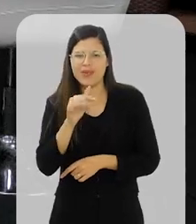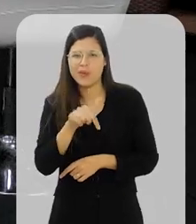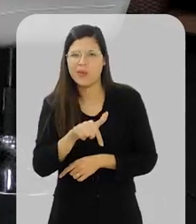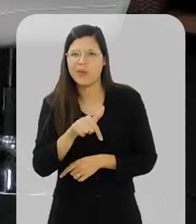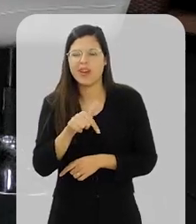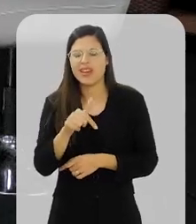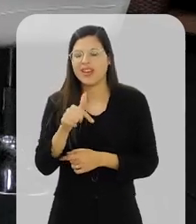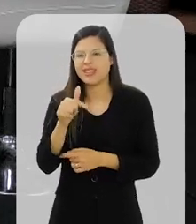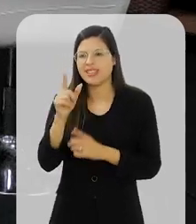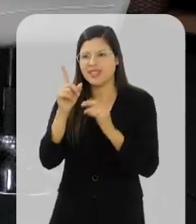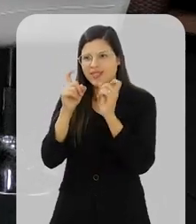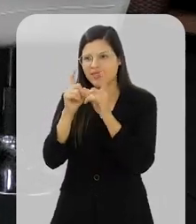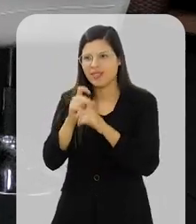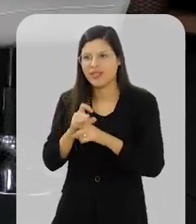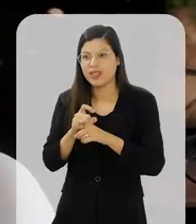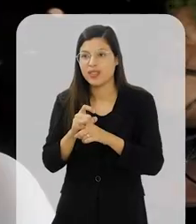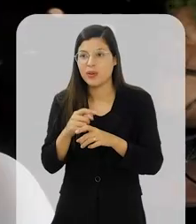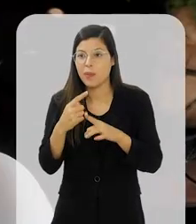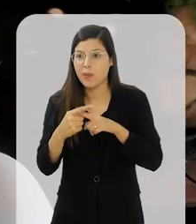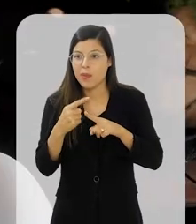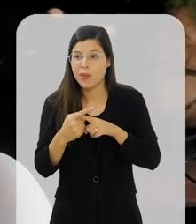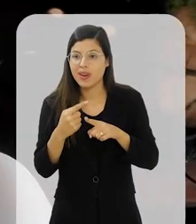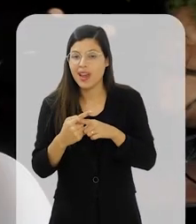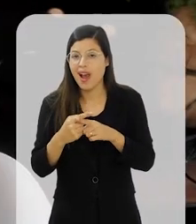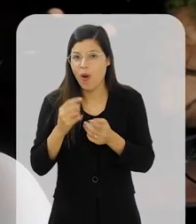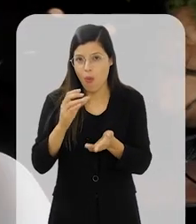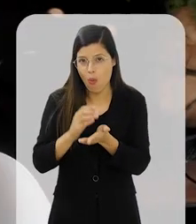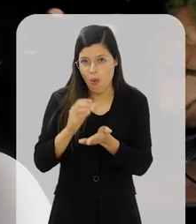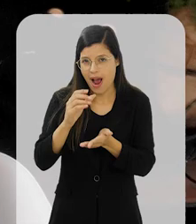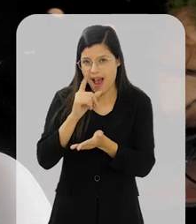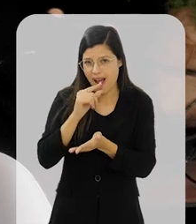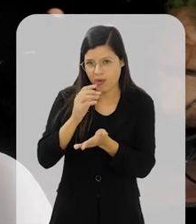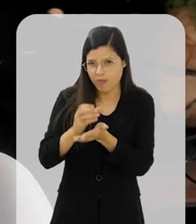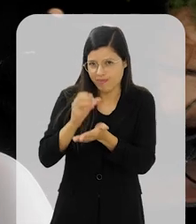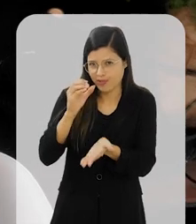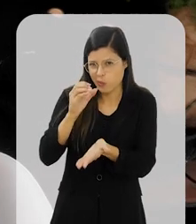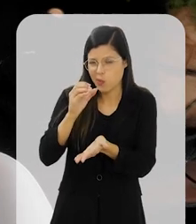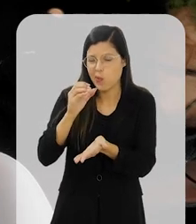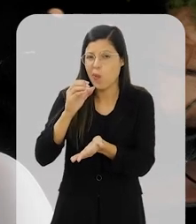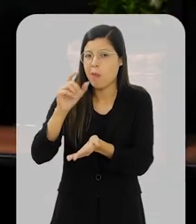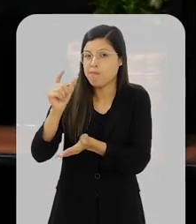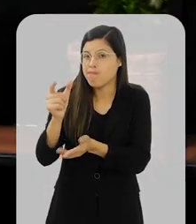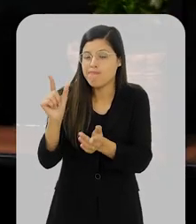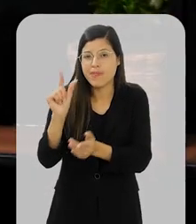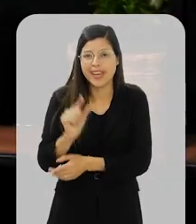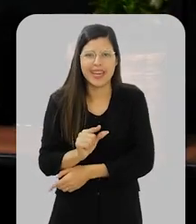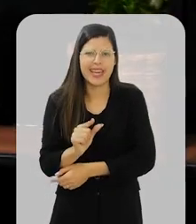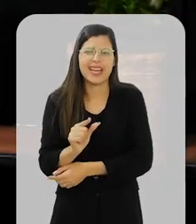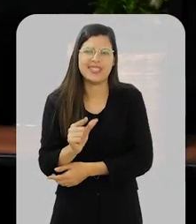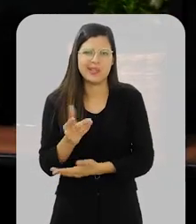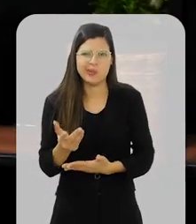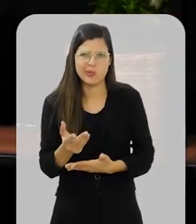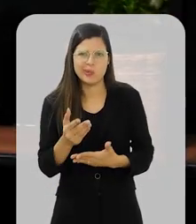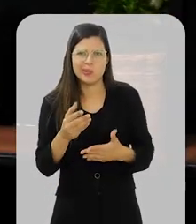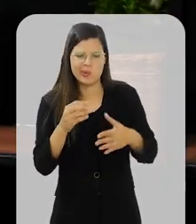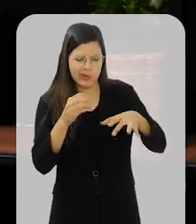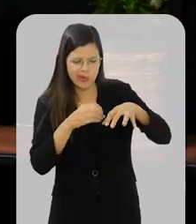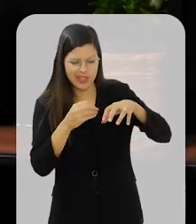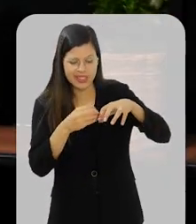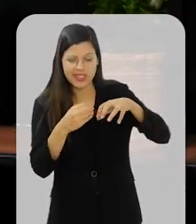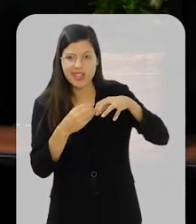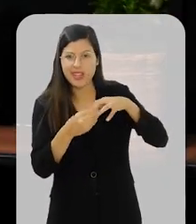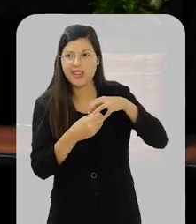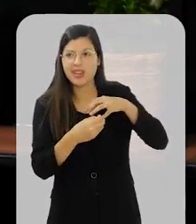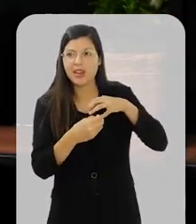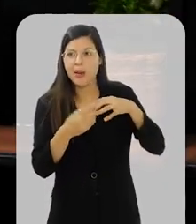A parte da polpa é realmente uma quantidade muito pequena. É um percentual muito pequeno do fruto. Então, assim, de